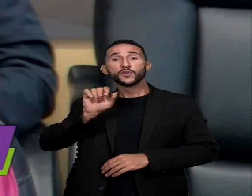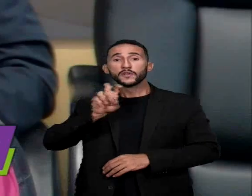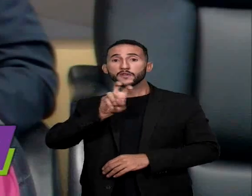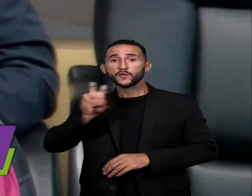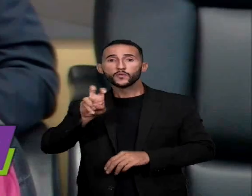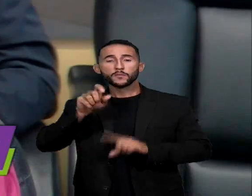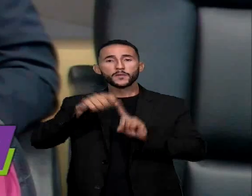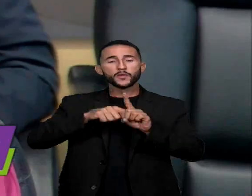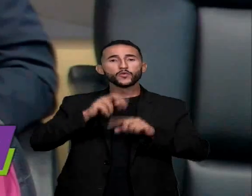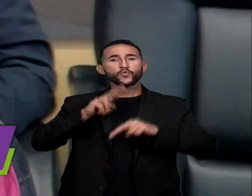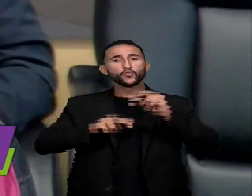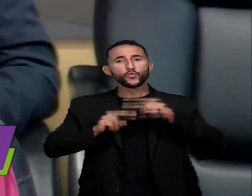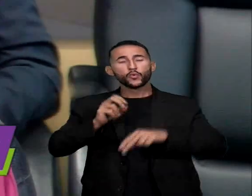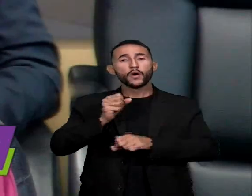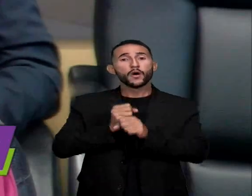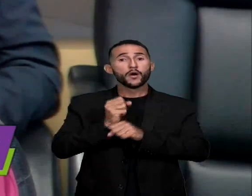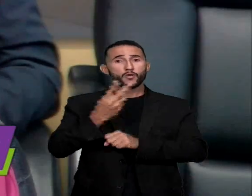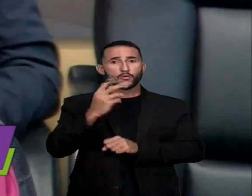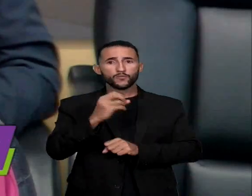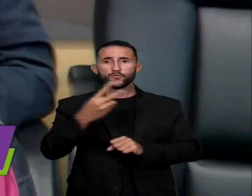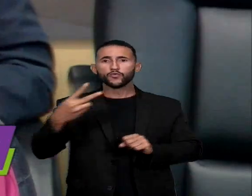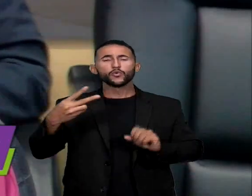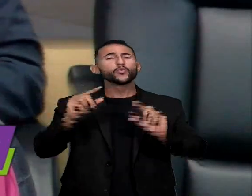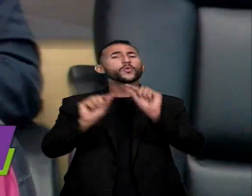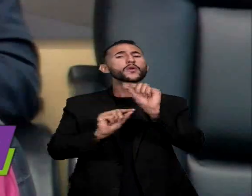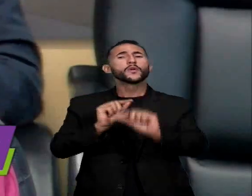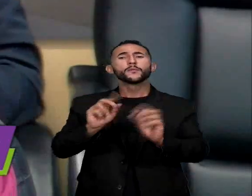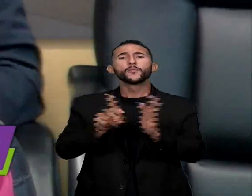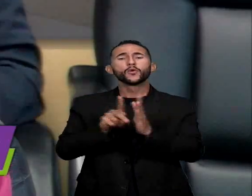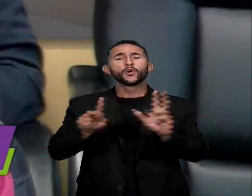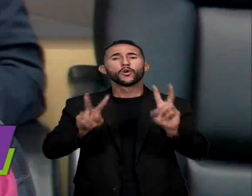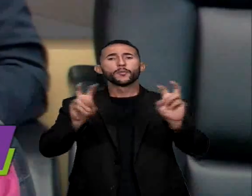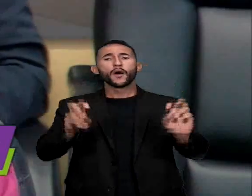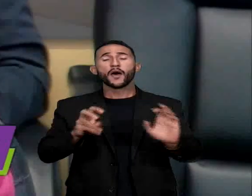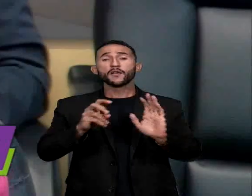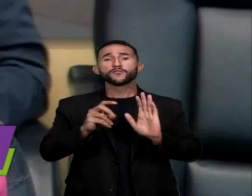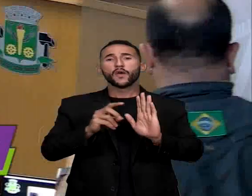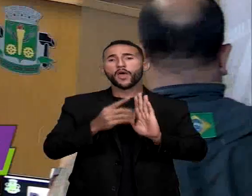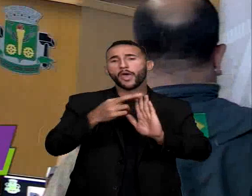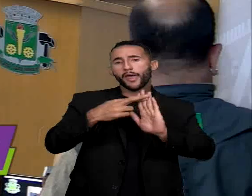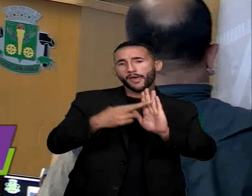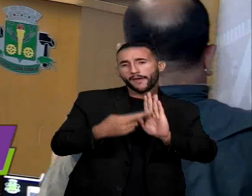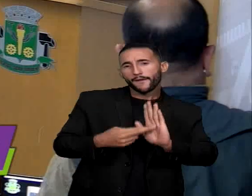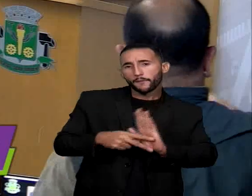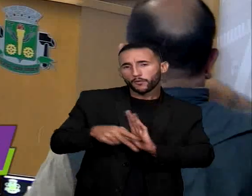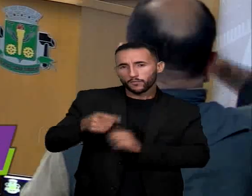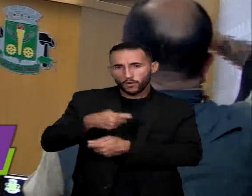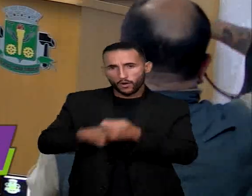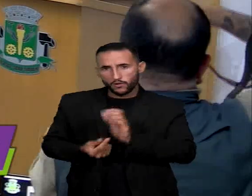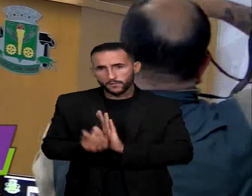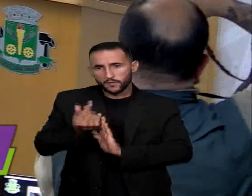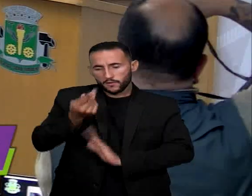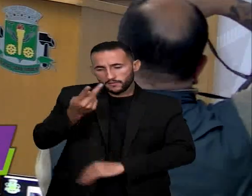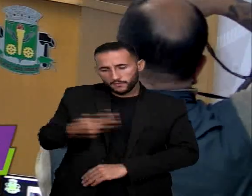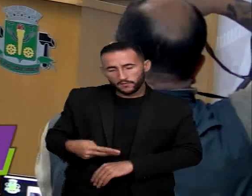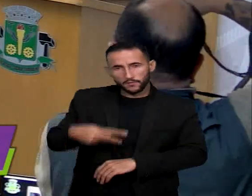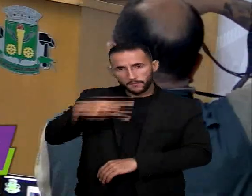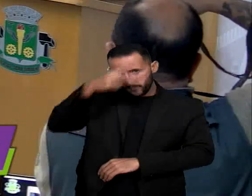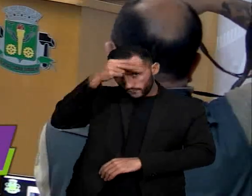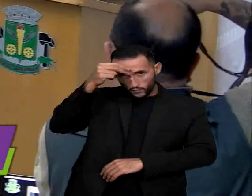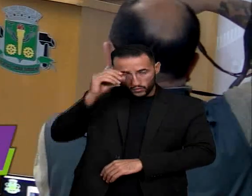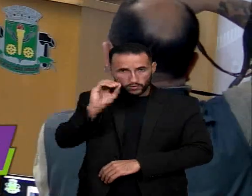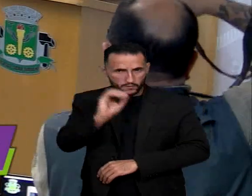Julho de 2022 que dispõe sobre as diretrizes orçamentárias do município de Osasco para o